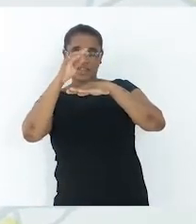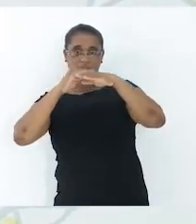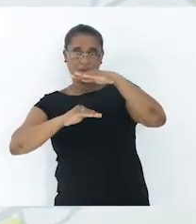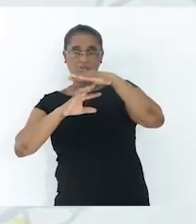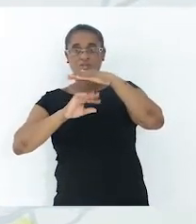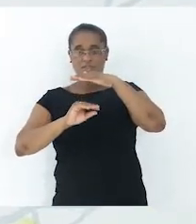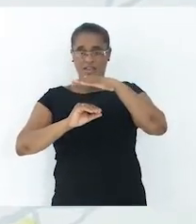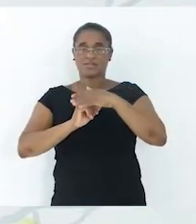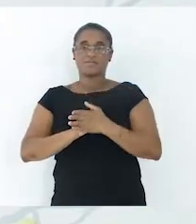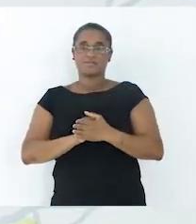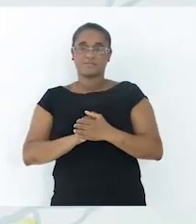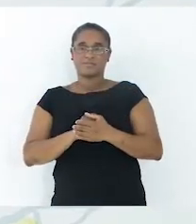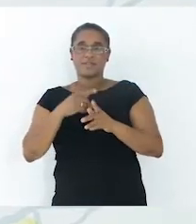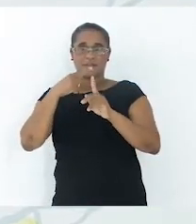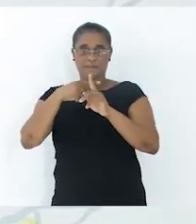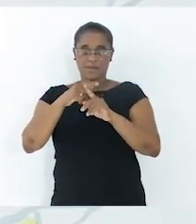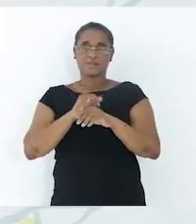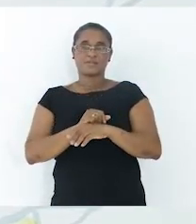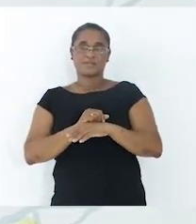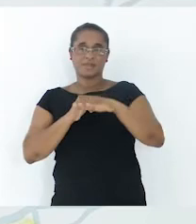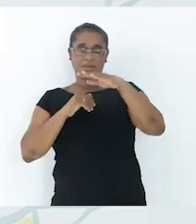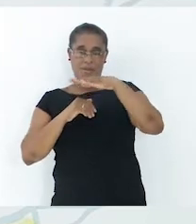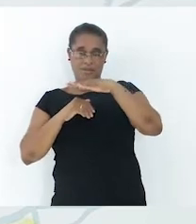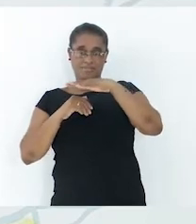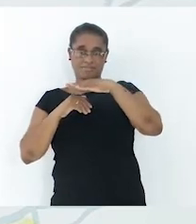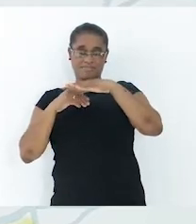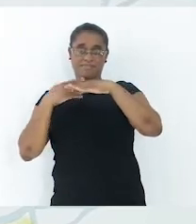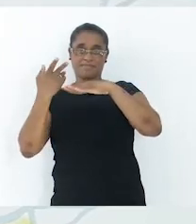sobre 10 mais